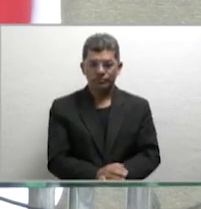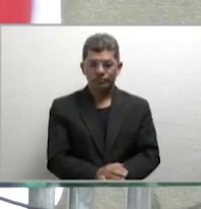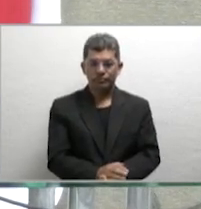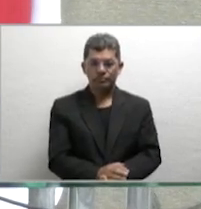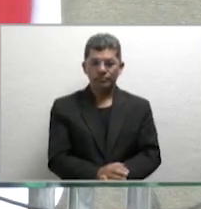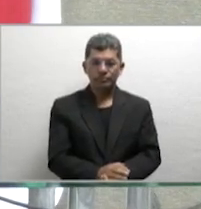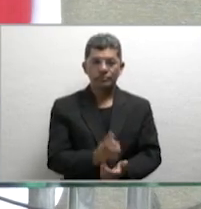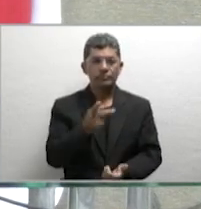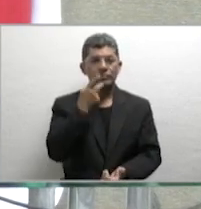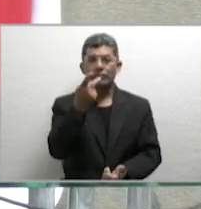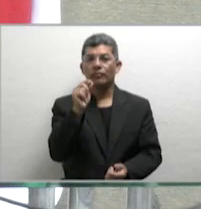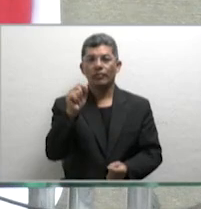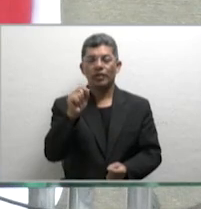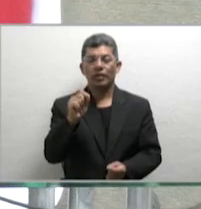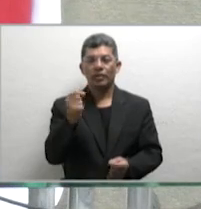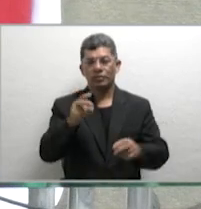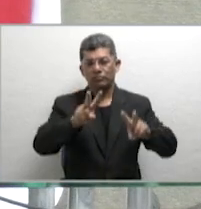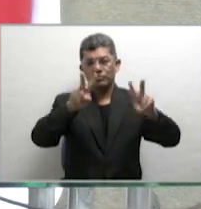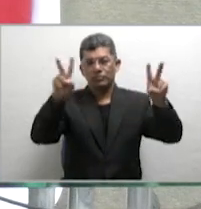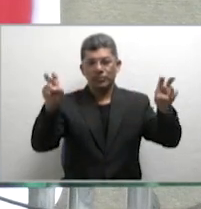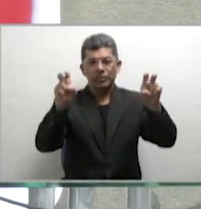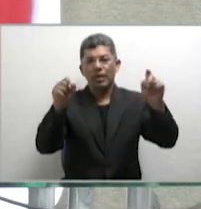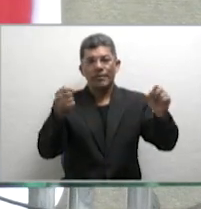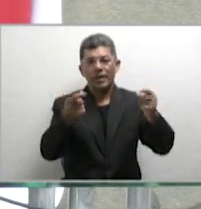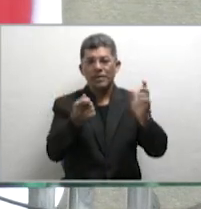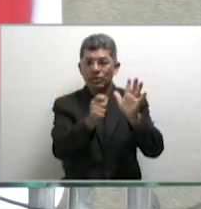que fala sobre assuntos sobre drogas,